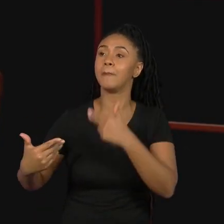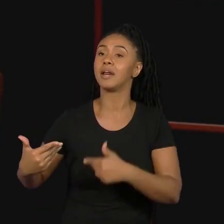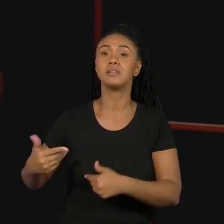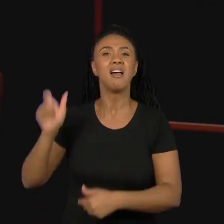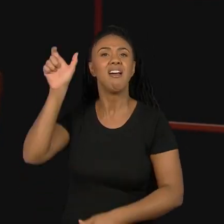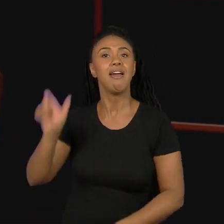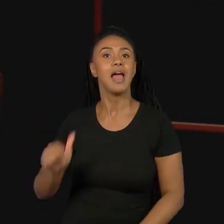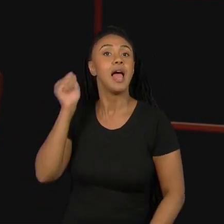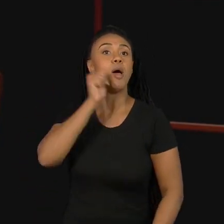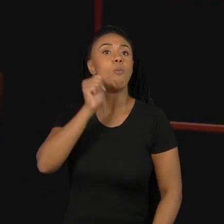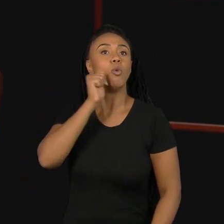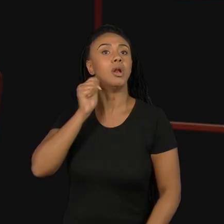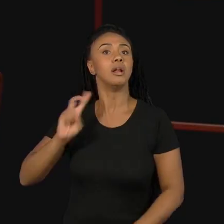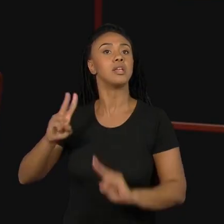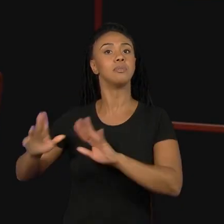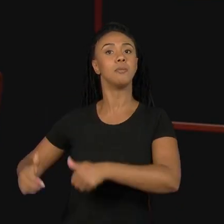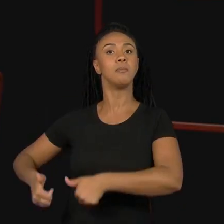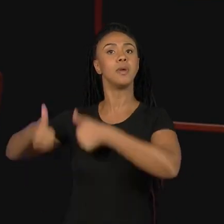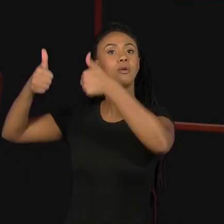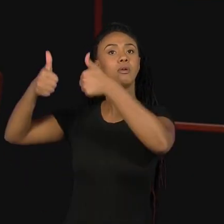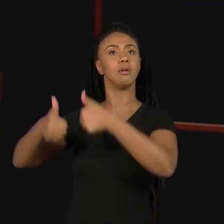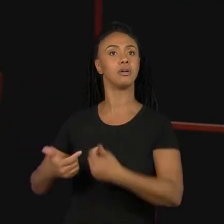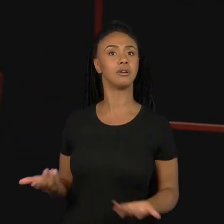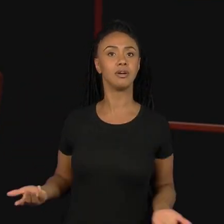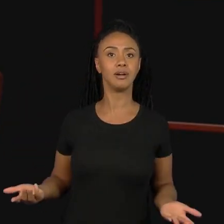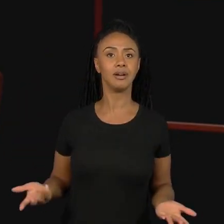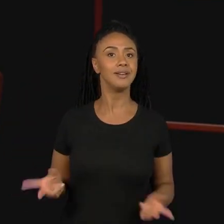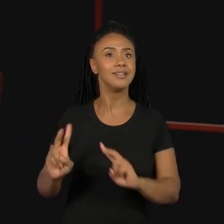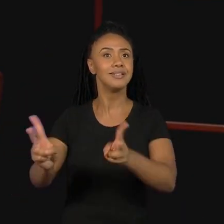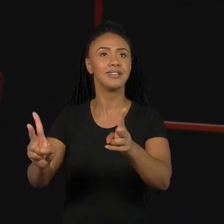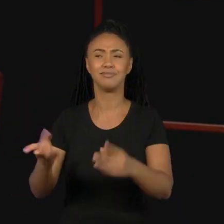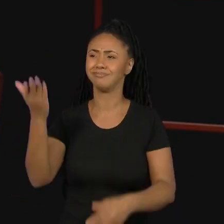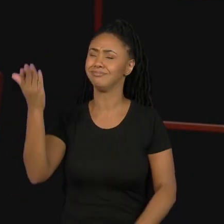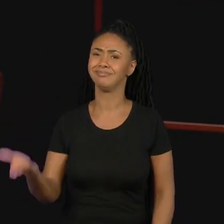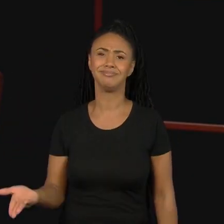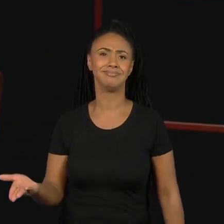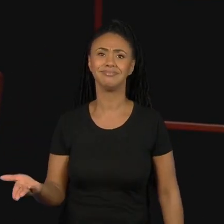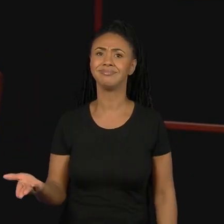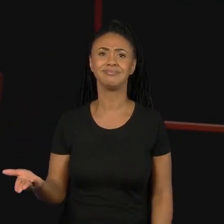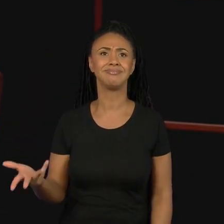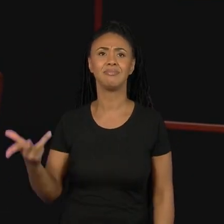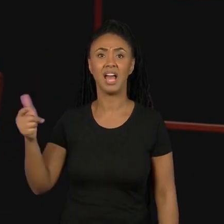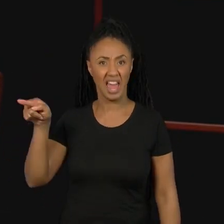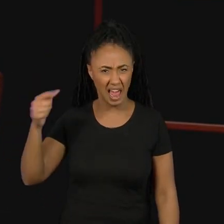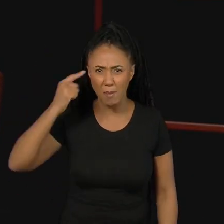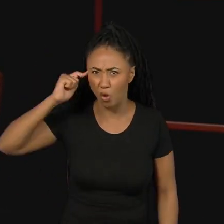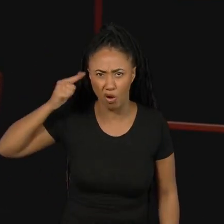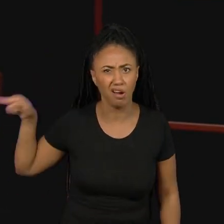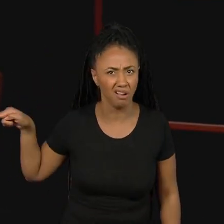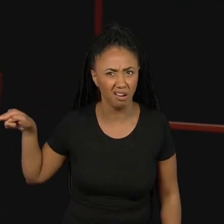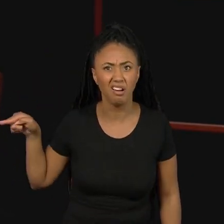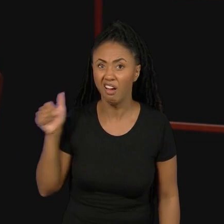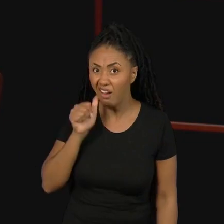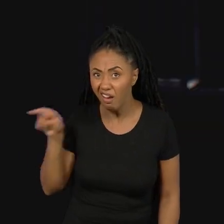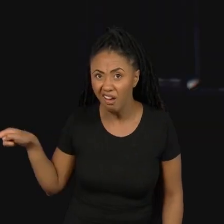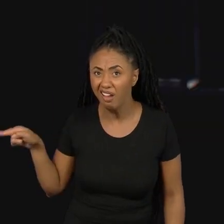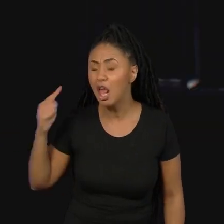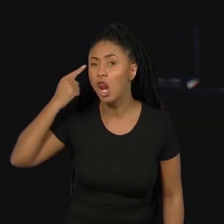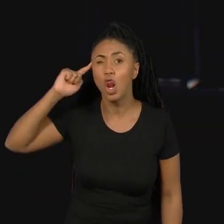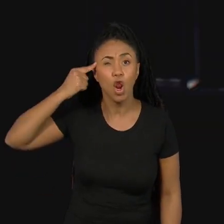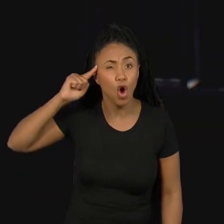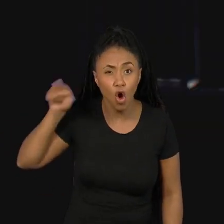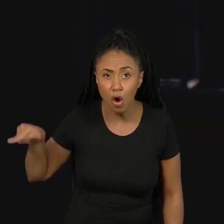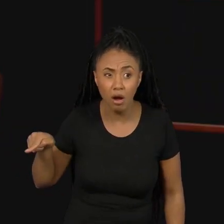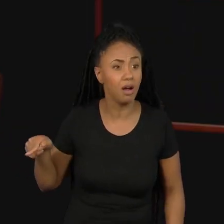tem essa vantagem com o tempo. Ela Fitzgerald, lembra? Que maravilha. E ela é uma louca. Quem odeia é a